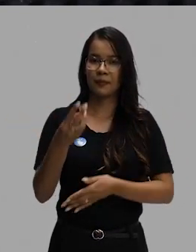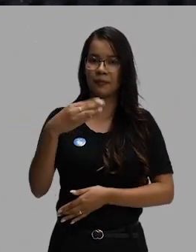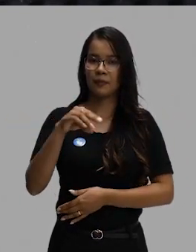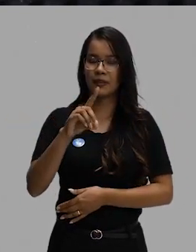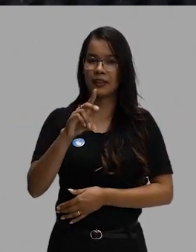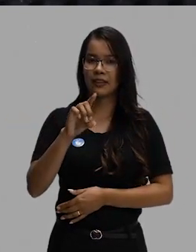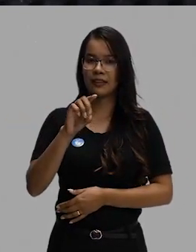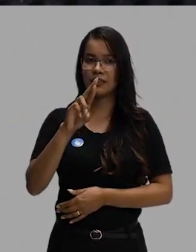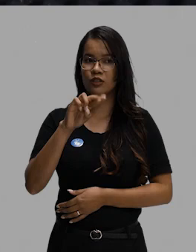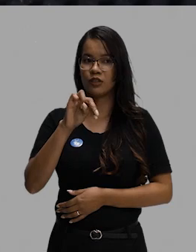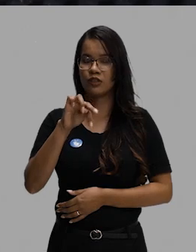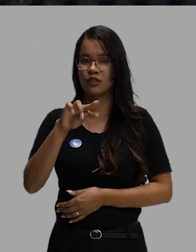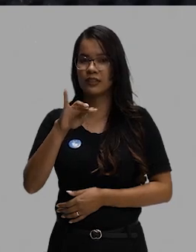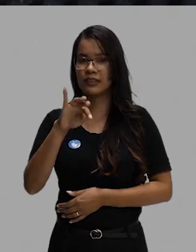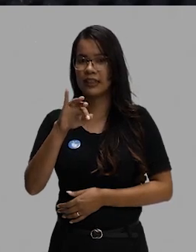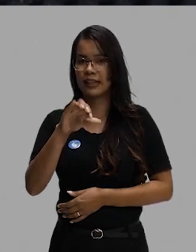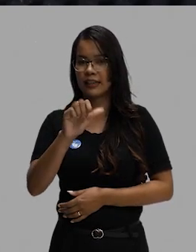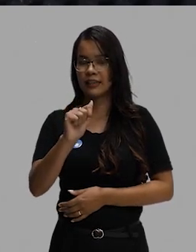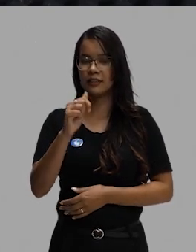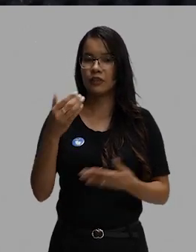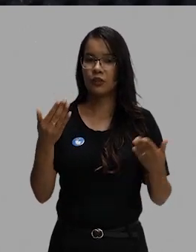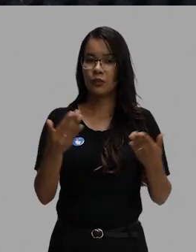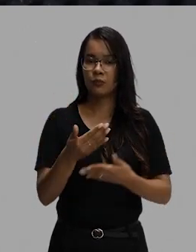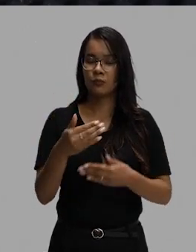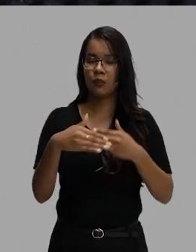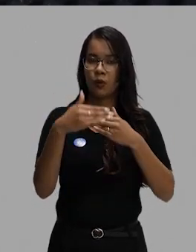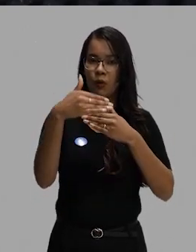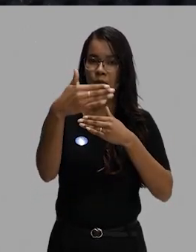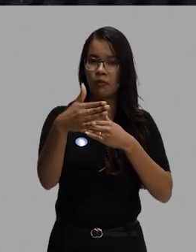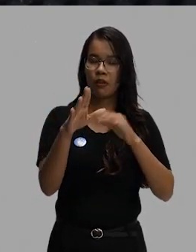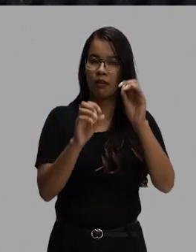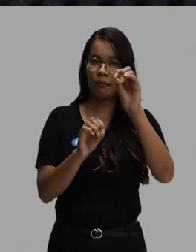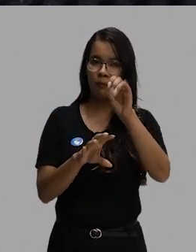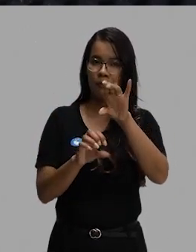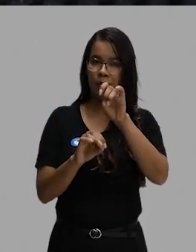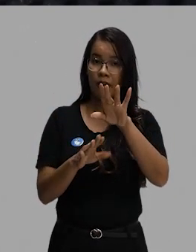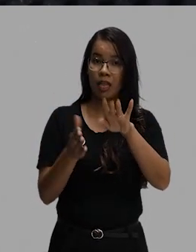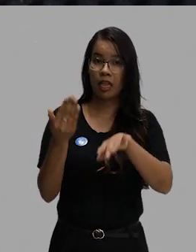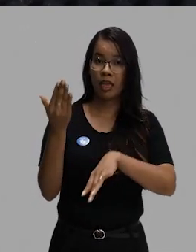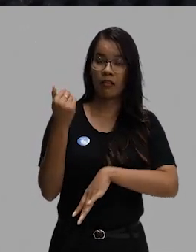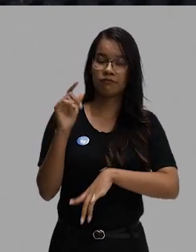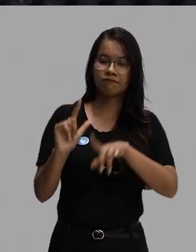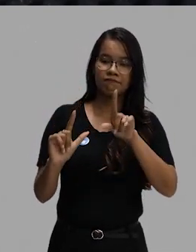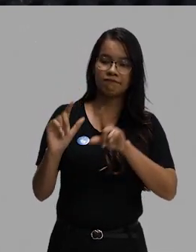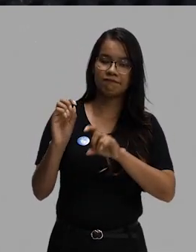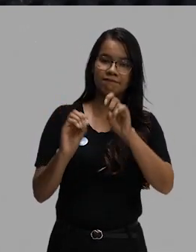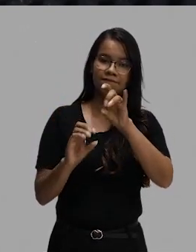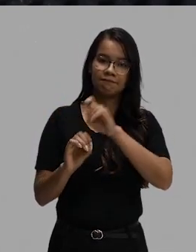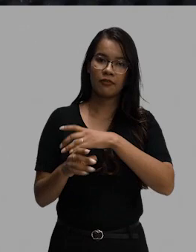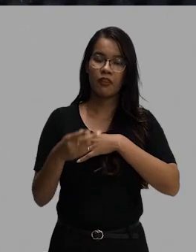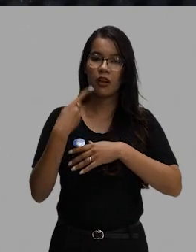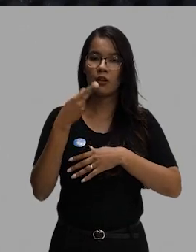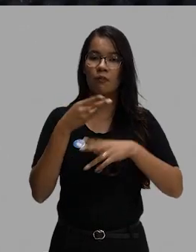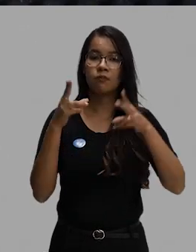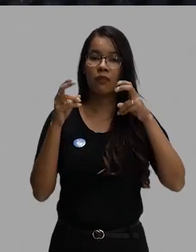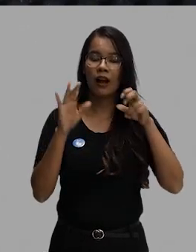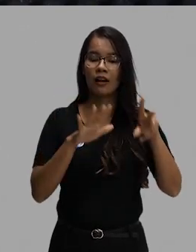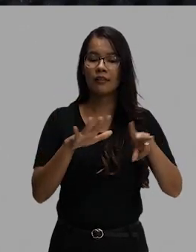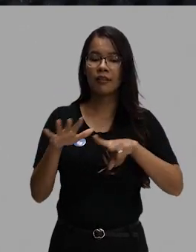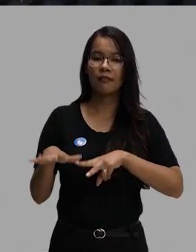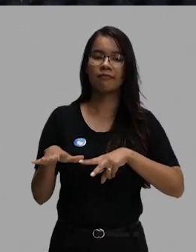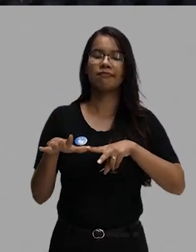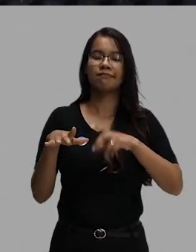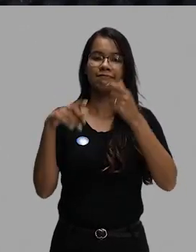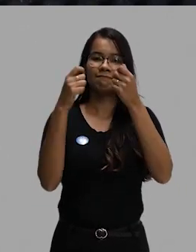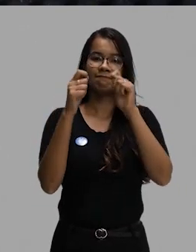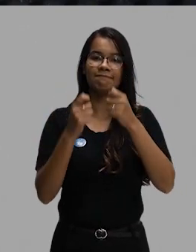modernista. Vamos continuar o assunto. Falamos na aula passada da Semana de Arte Moderna, o movimento